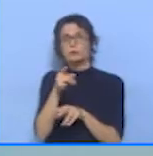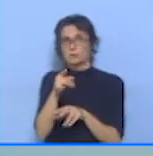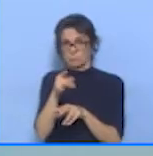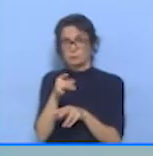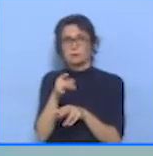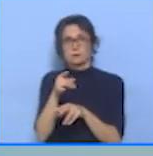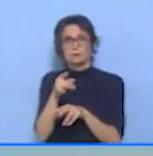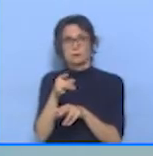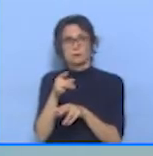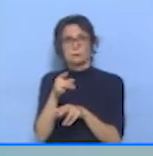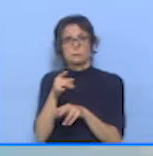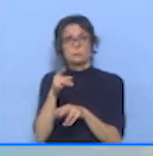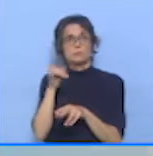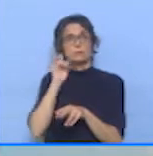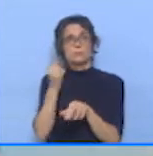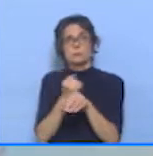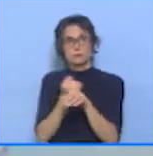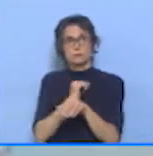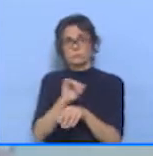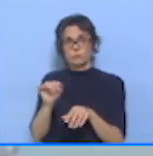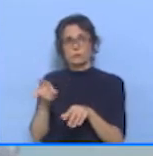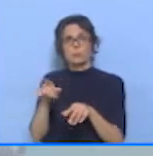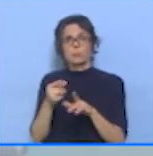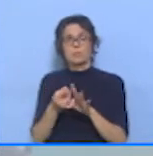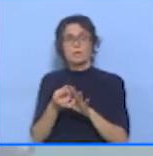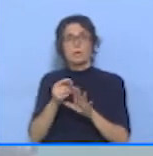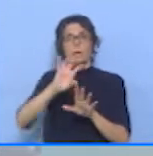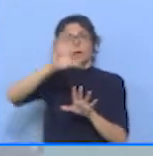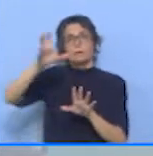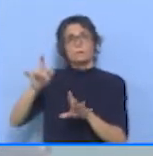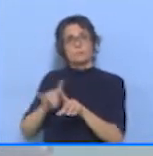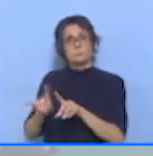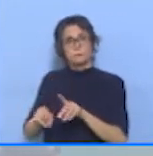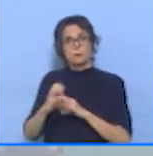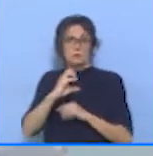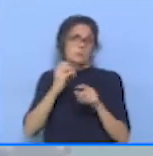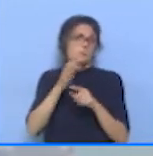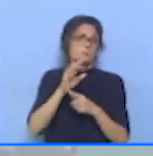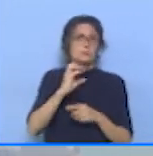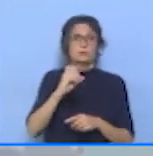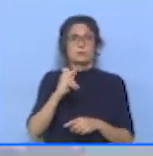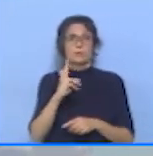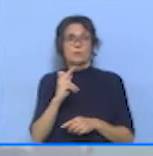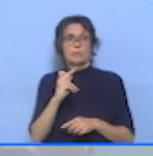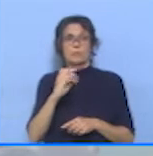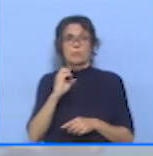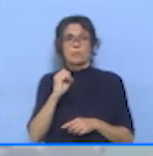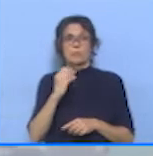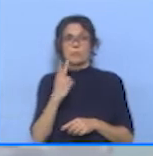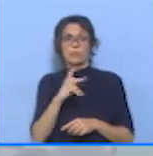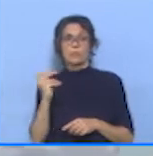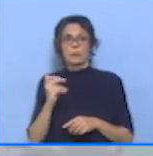Juventude, quer primeiro em Cracóvia, em 2016, quer mais recentemente no